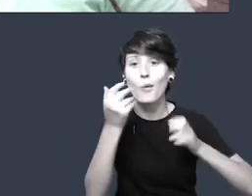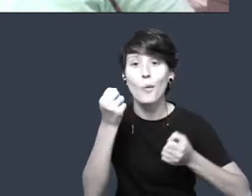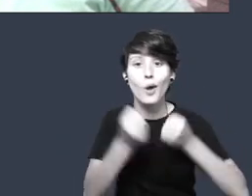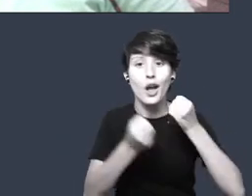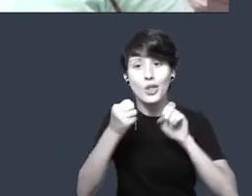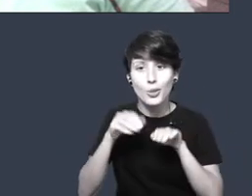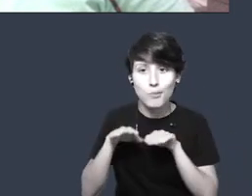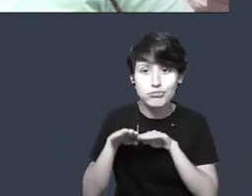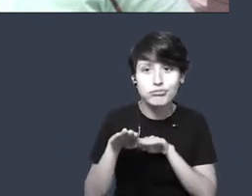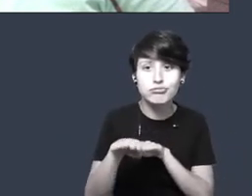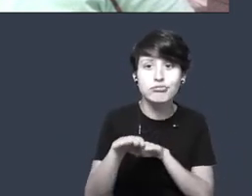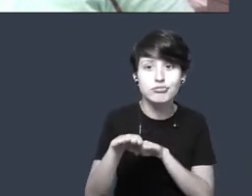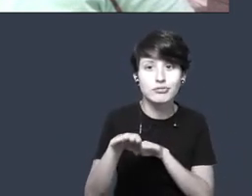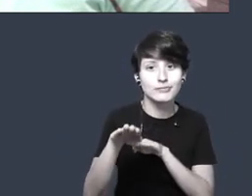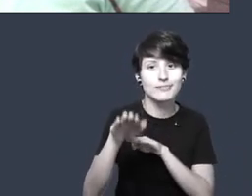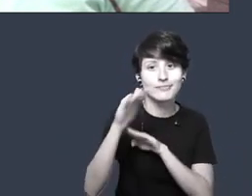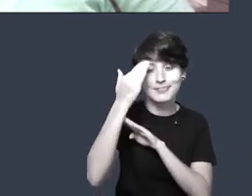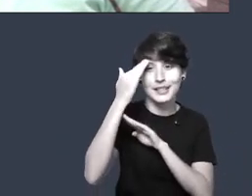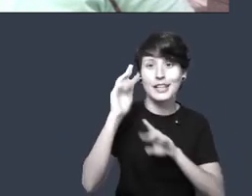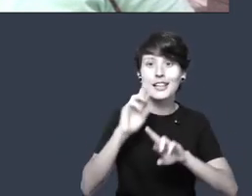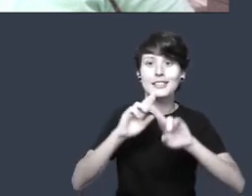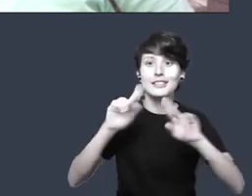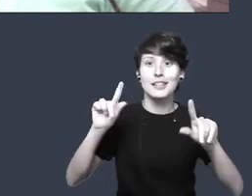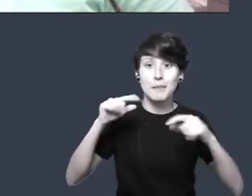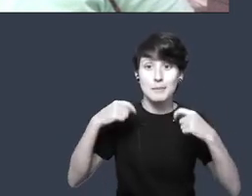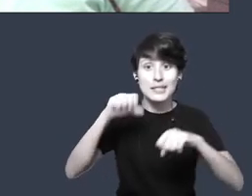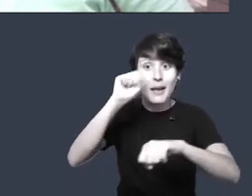na verdade, eles tinham que parar, né? Que foi modificado.